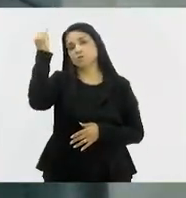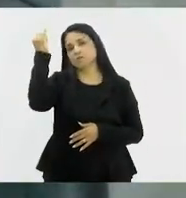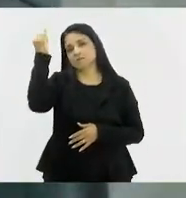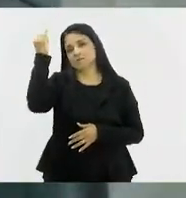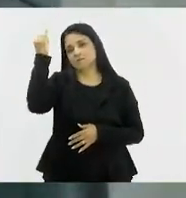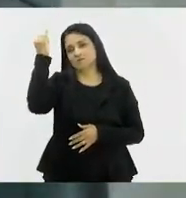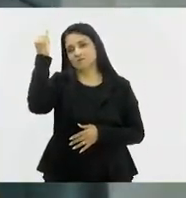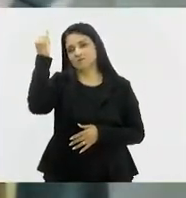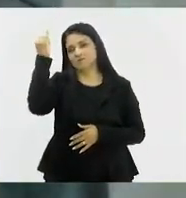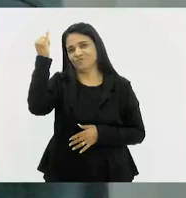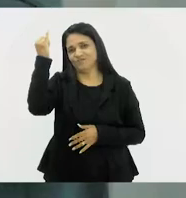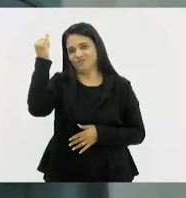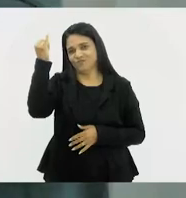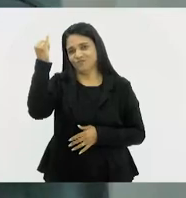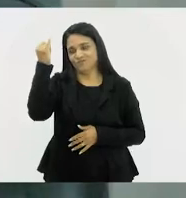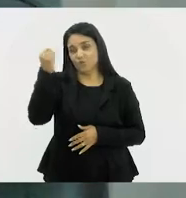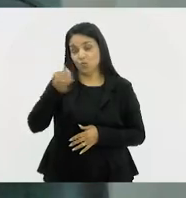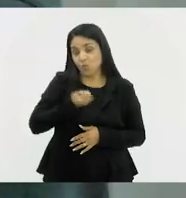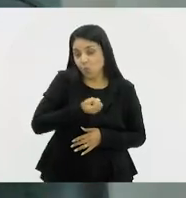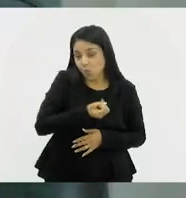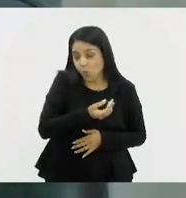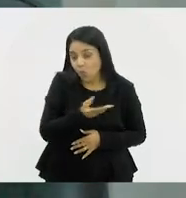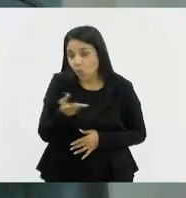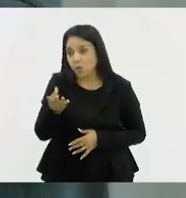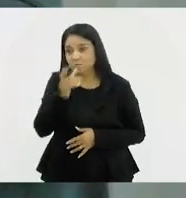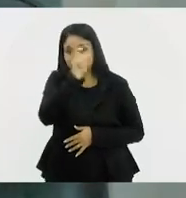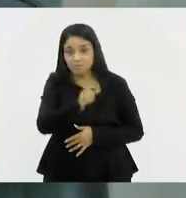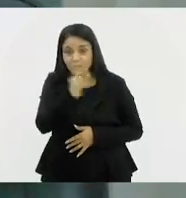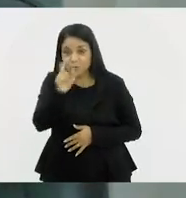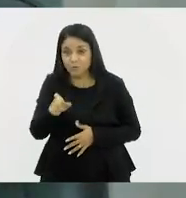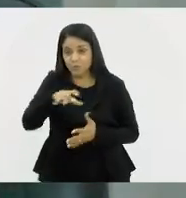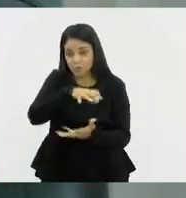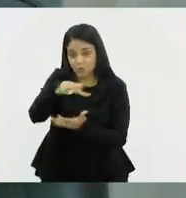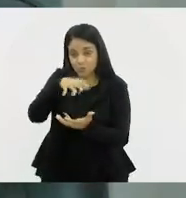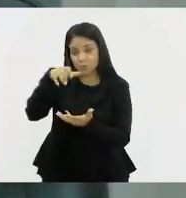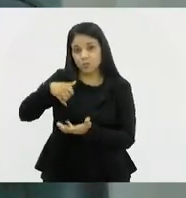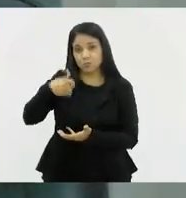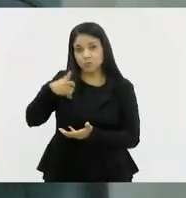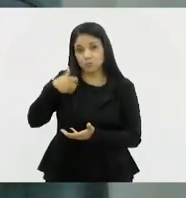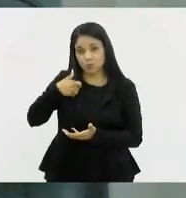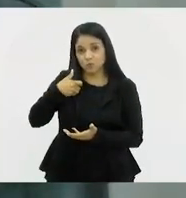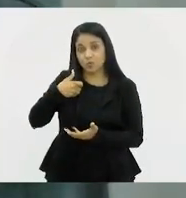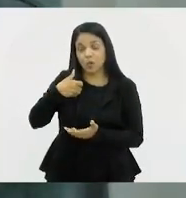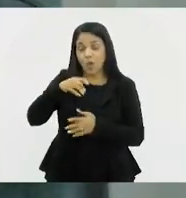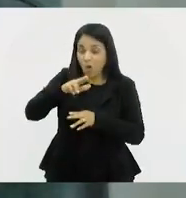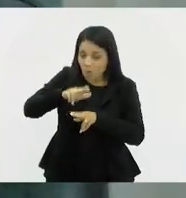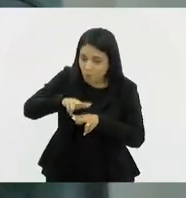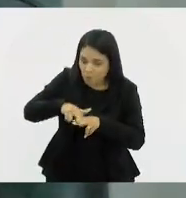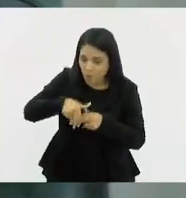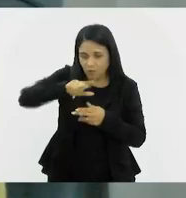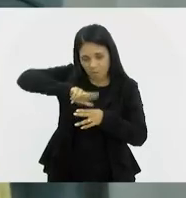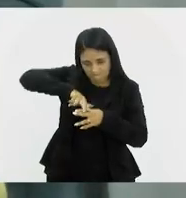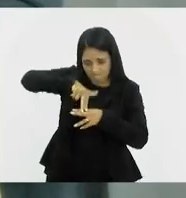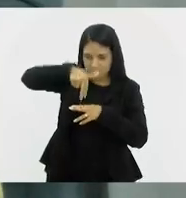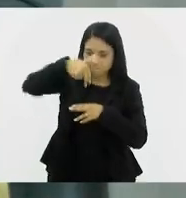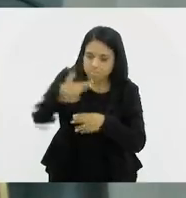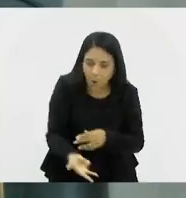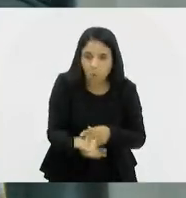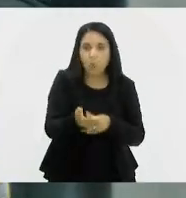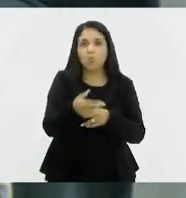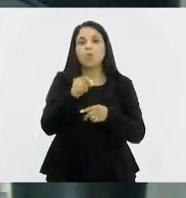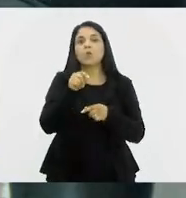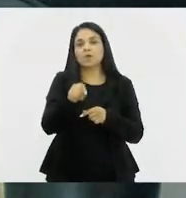o quantitativo de pessoas idosas que, por causa de uma queda, vão entrar